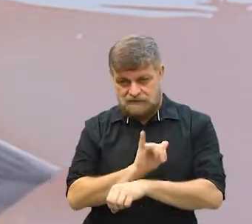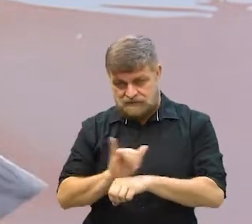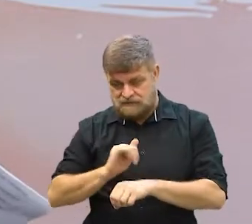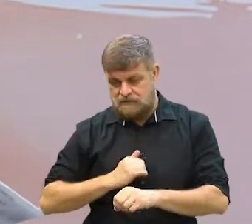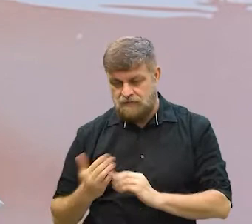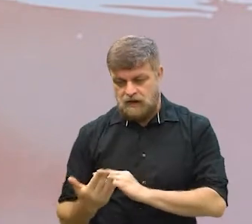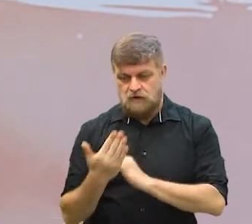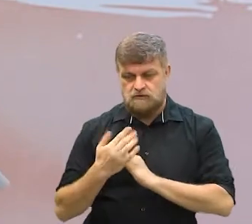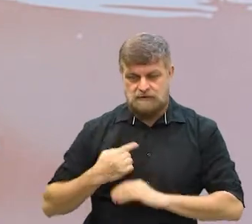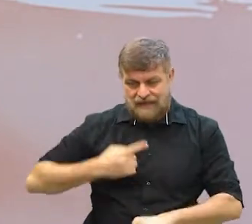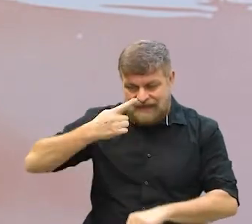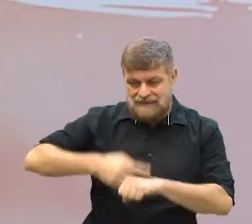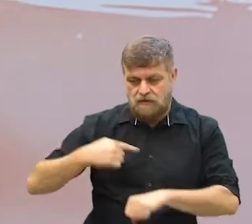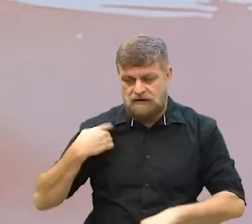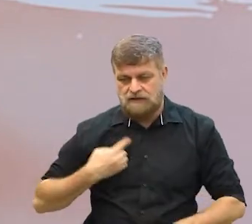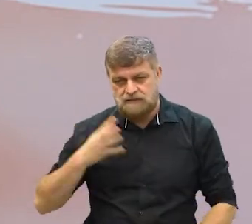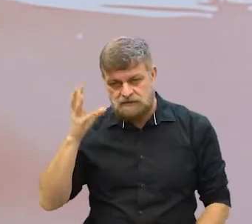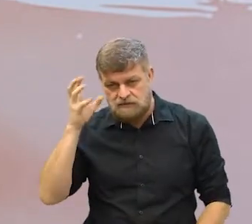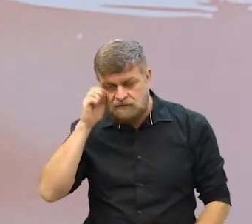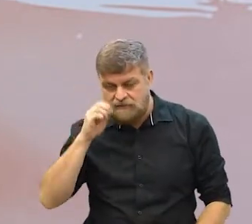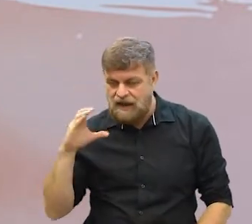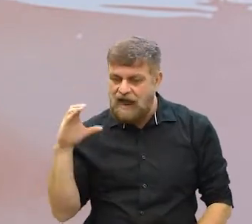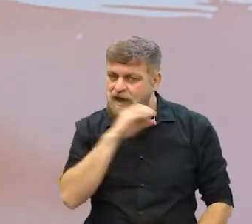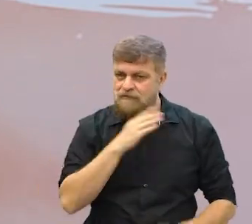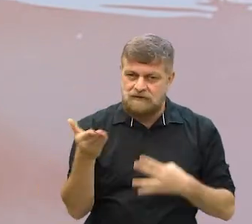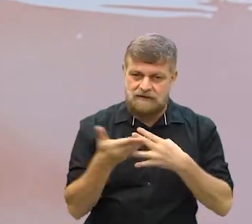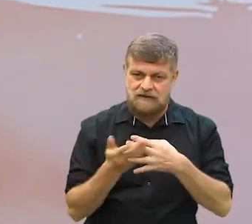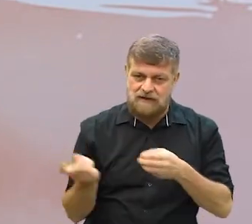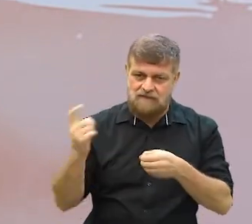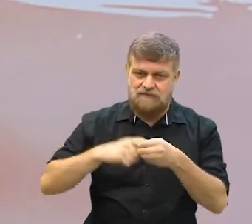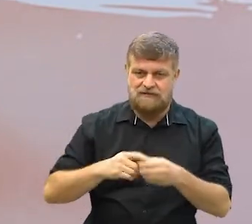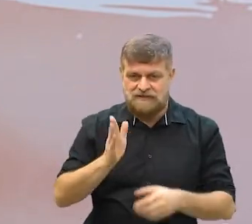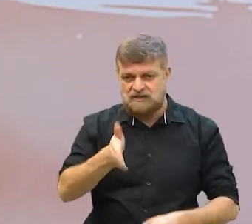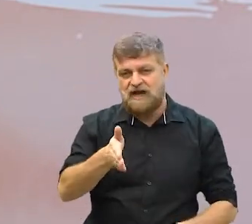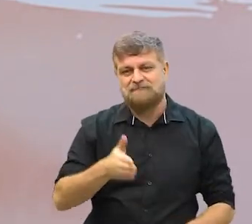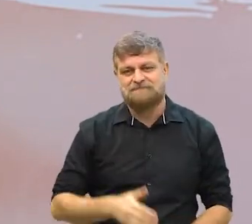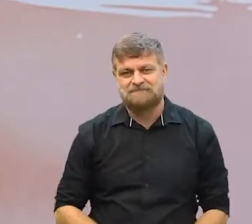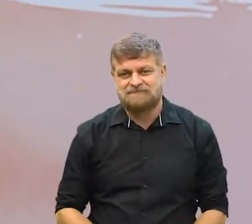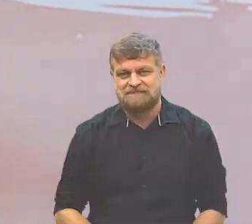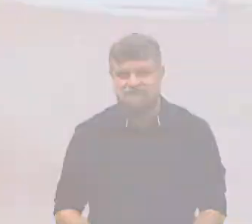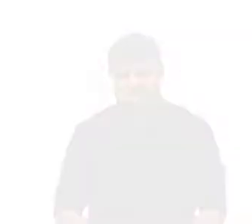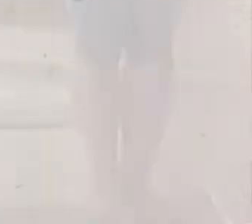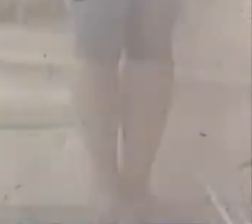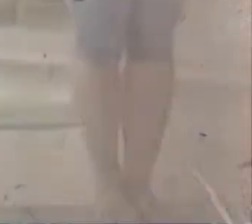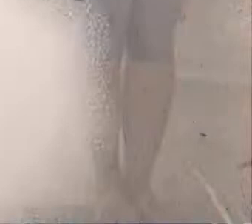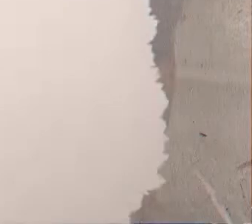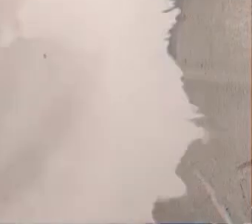algumas técnicas aí para ajudar a gente na hora de dormir. É rapidinho o intervalo, a gente volta já já.